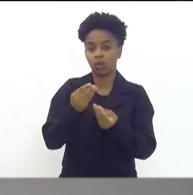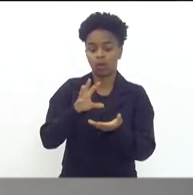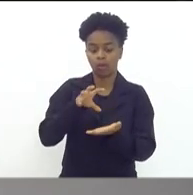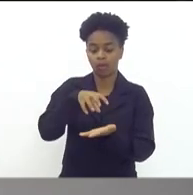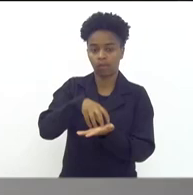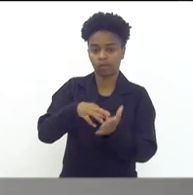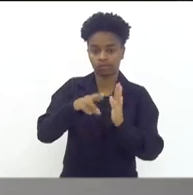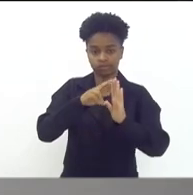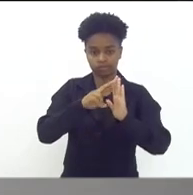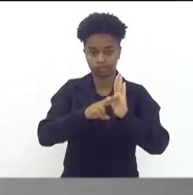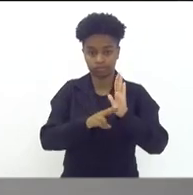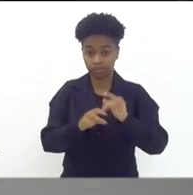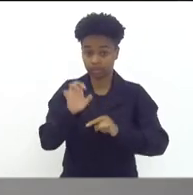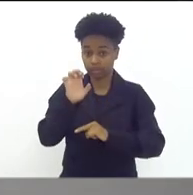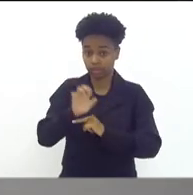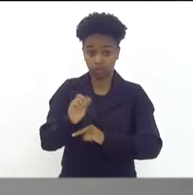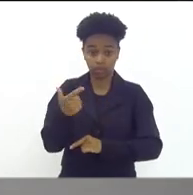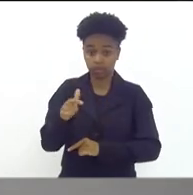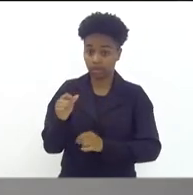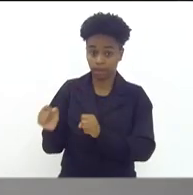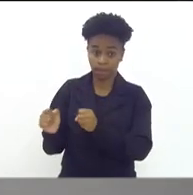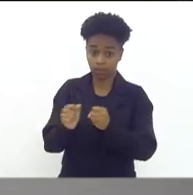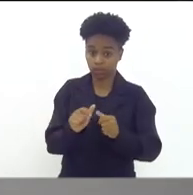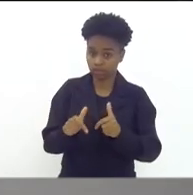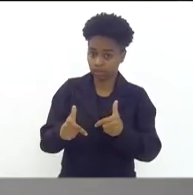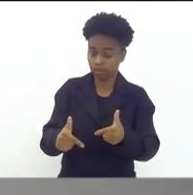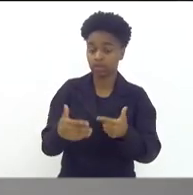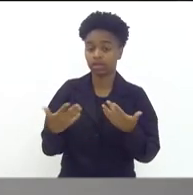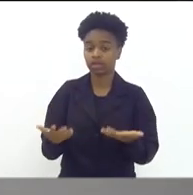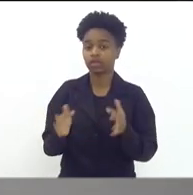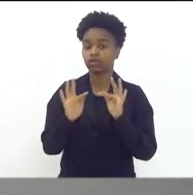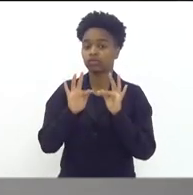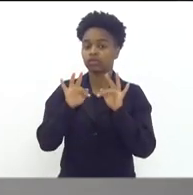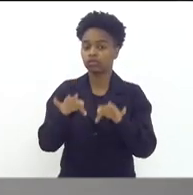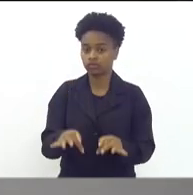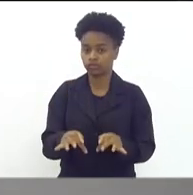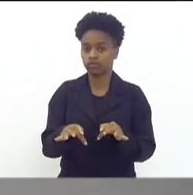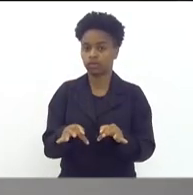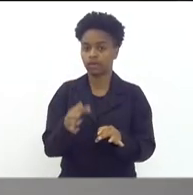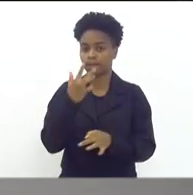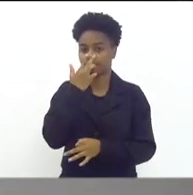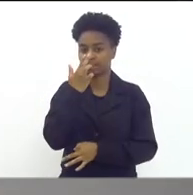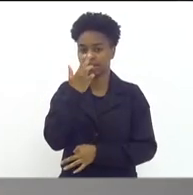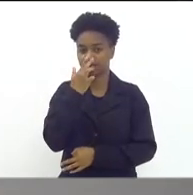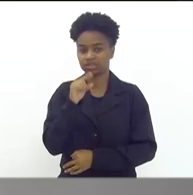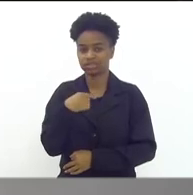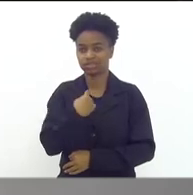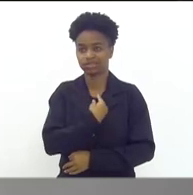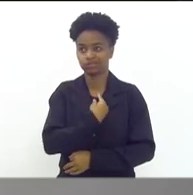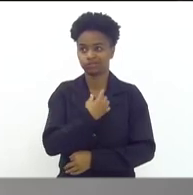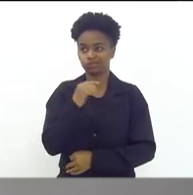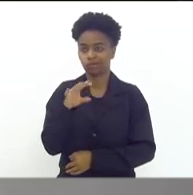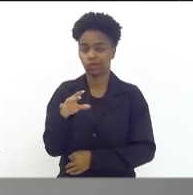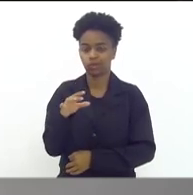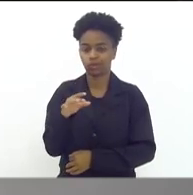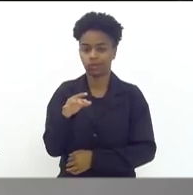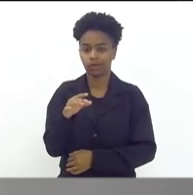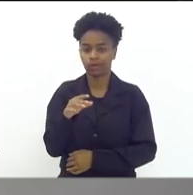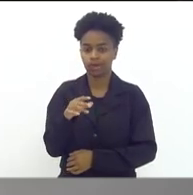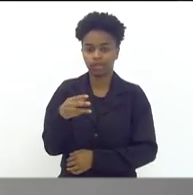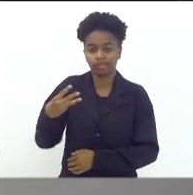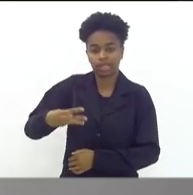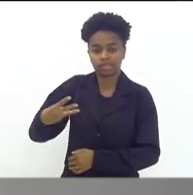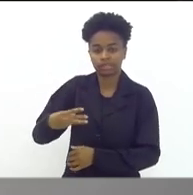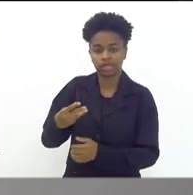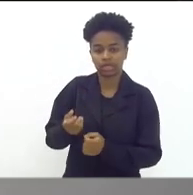Estadual esse poder de atuação então no final das contas é como se nós fossemos um prestador de serviço o que a gente